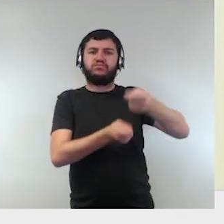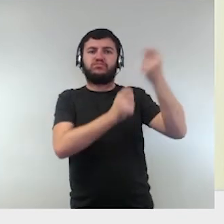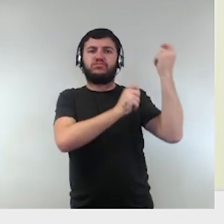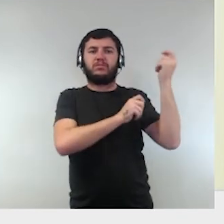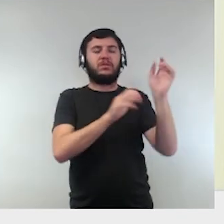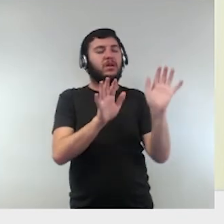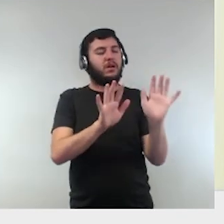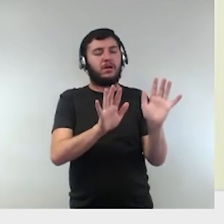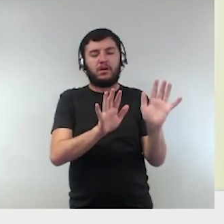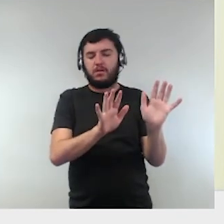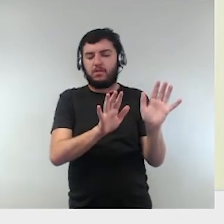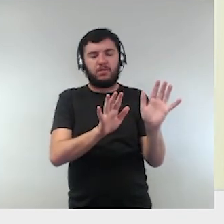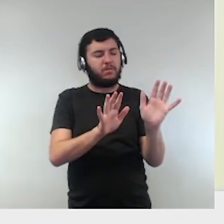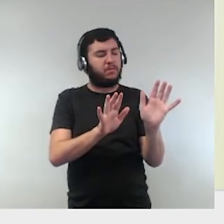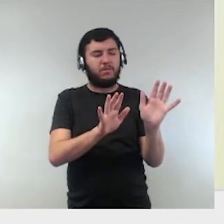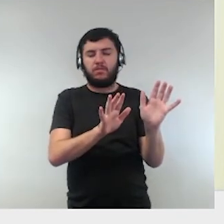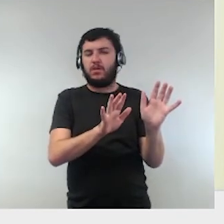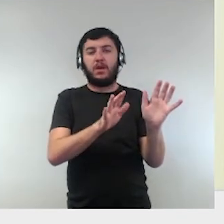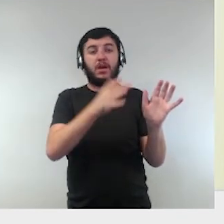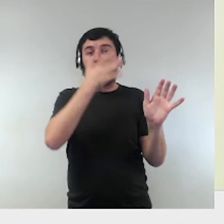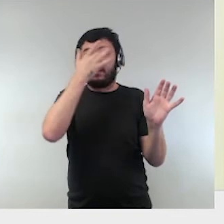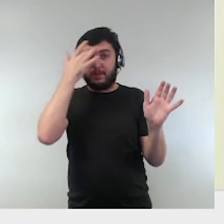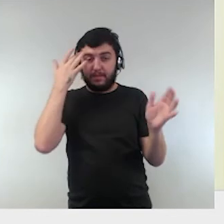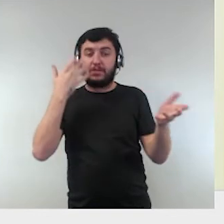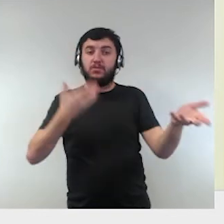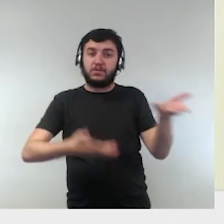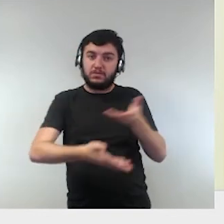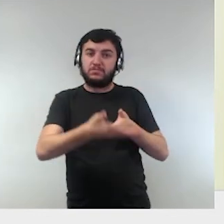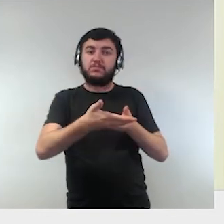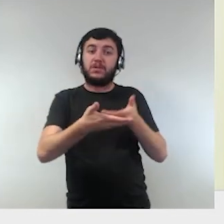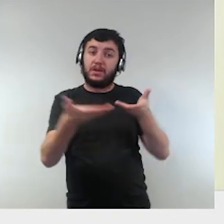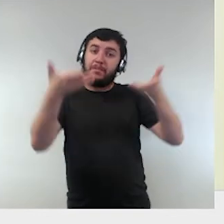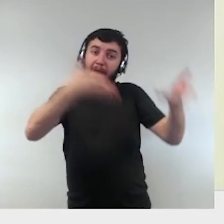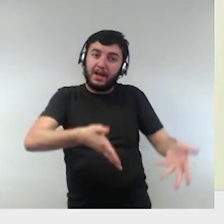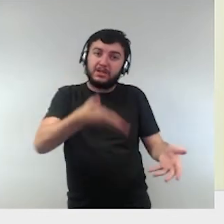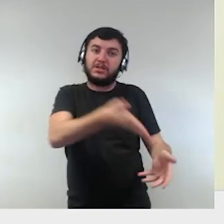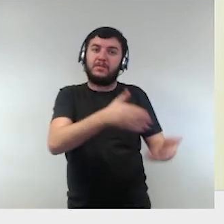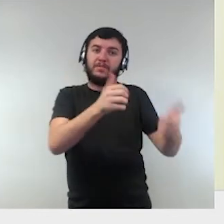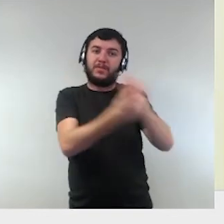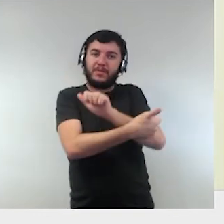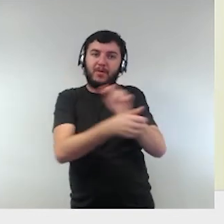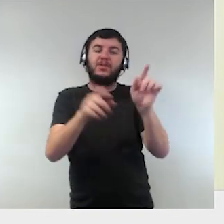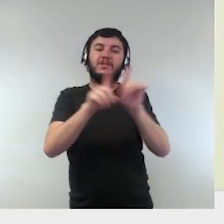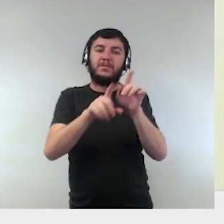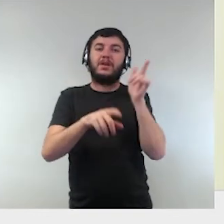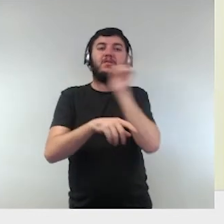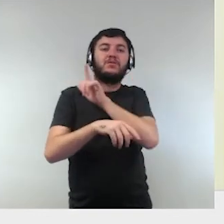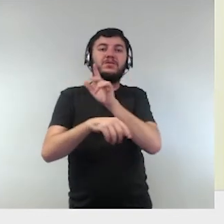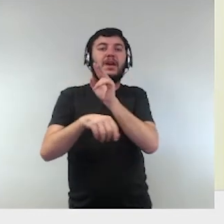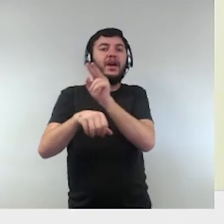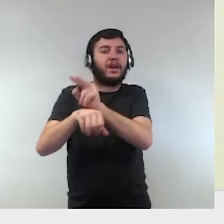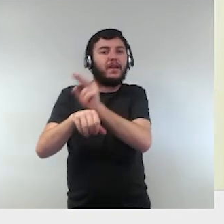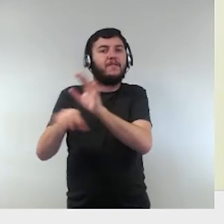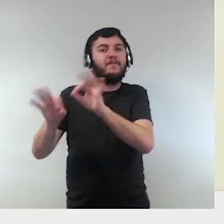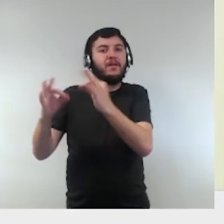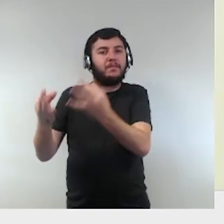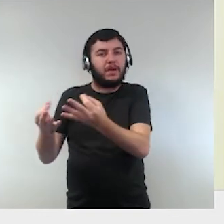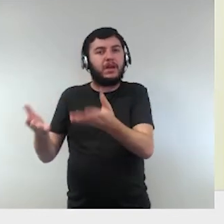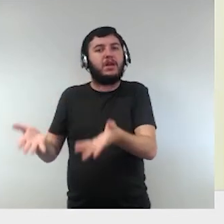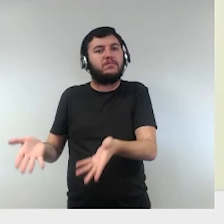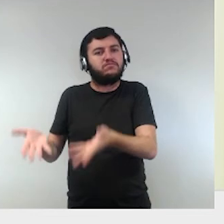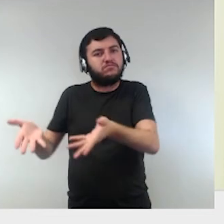conseguem se manter sua família e ter uma prosperidade e um conforto que nessa região